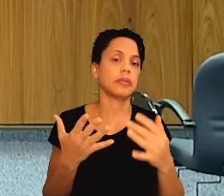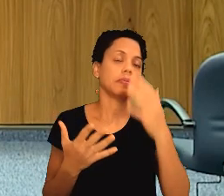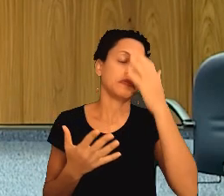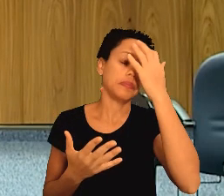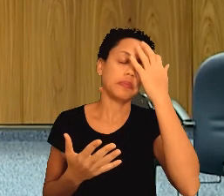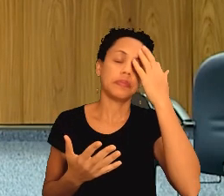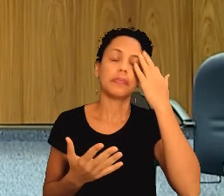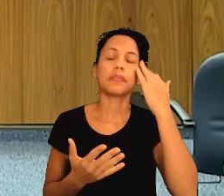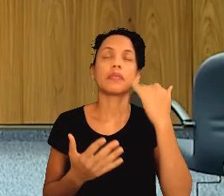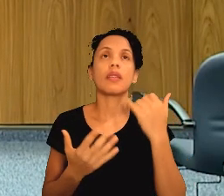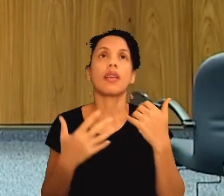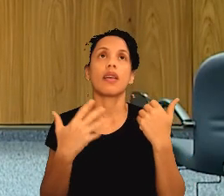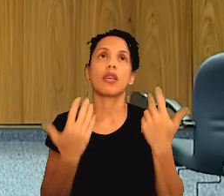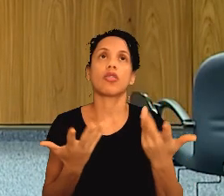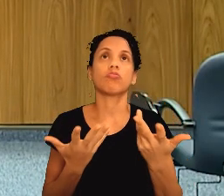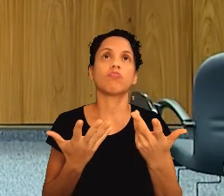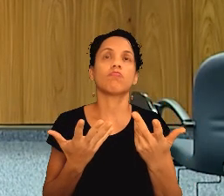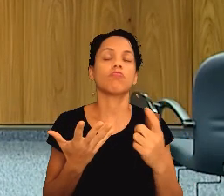de repente,